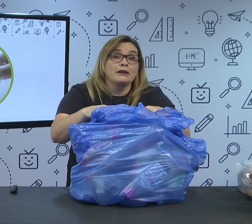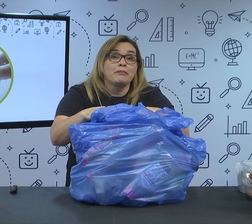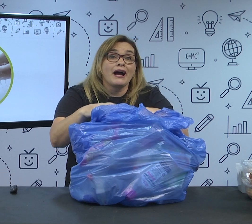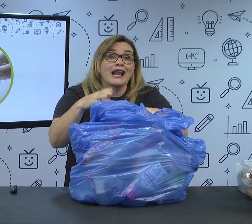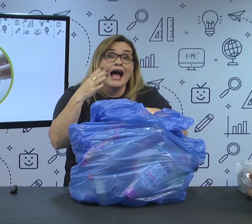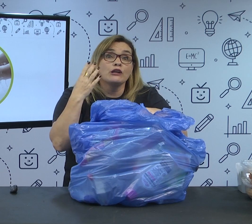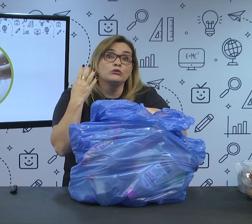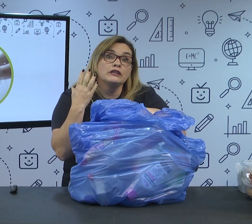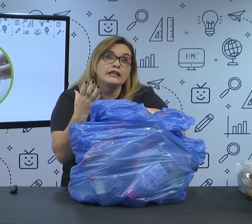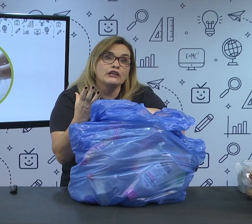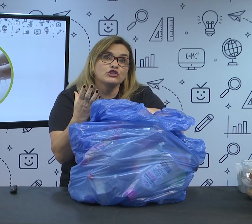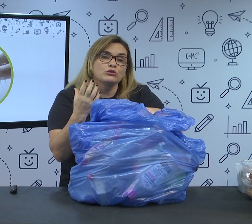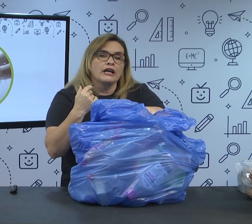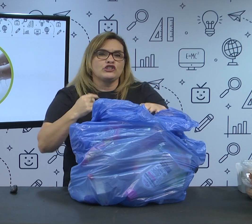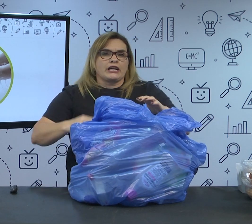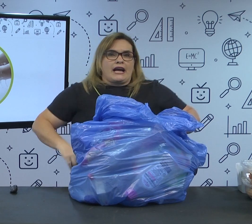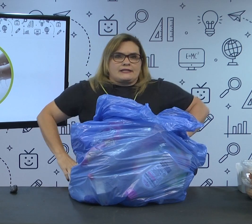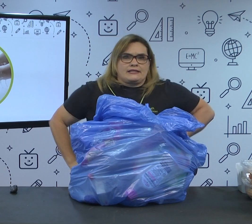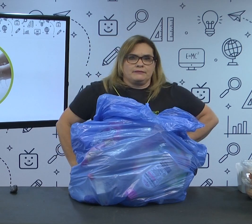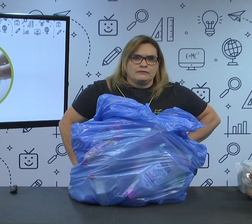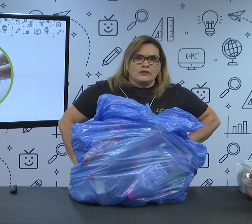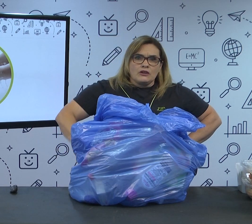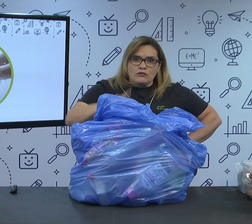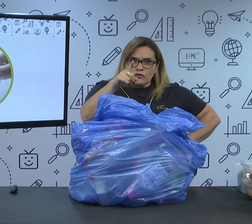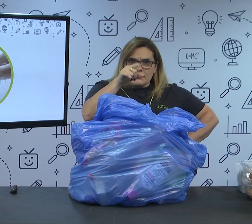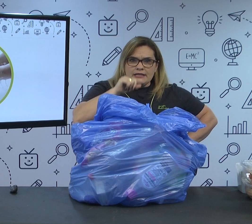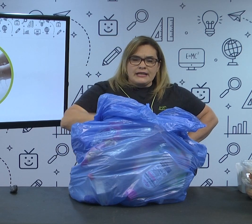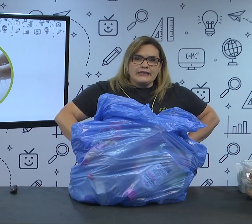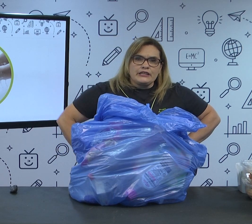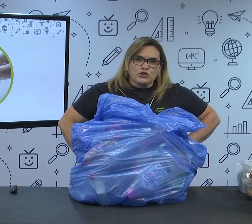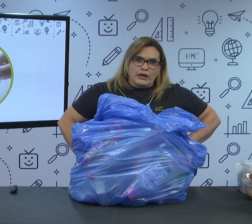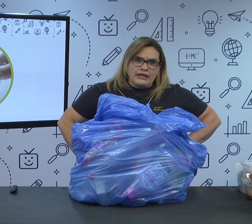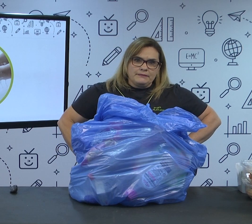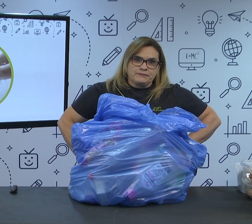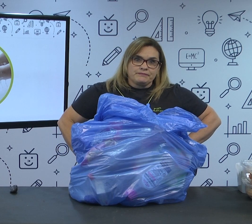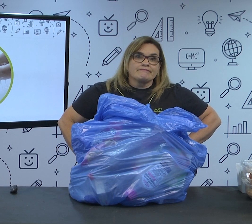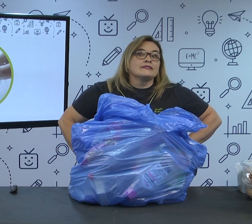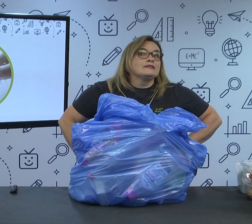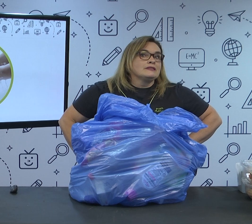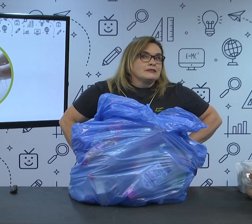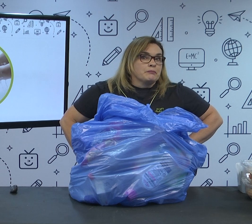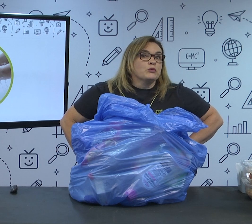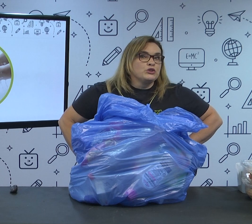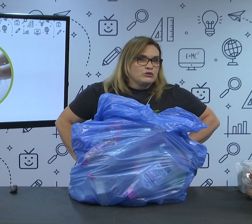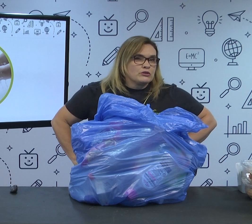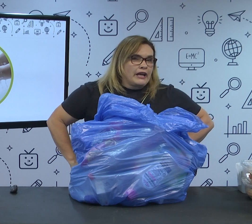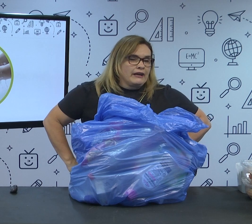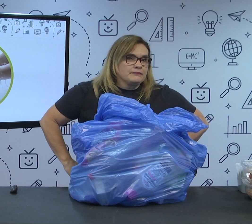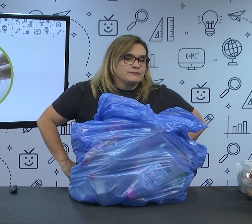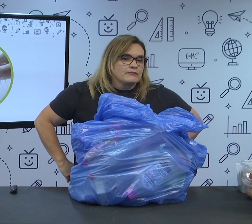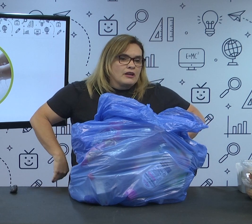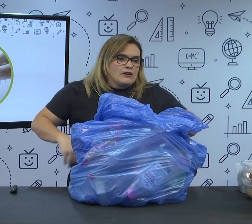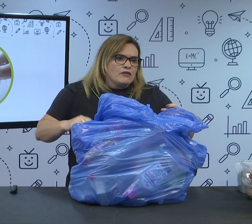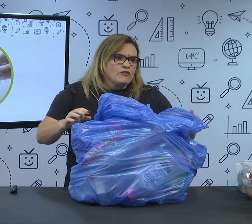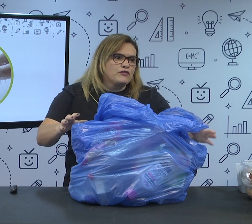Preciso separar o lixo lá de casa. Vocês têm lixo aí? Muito,